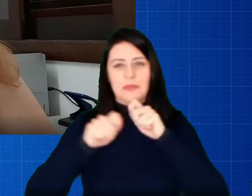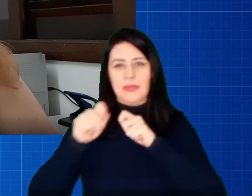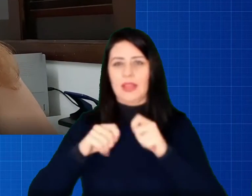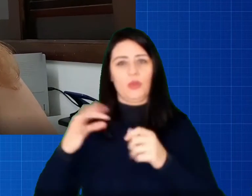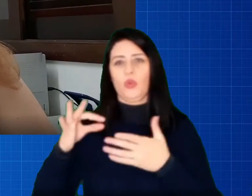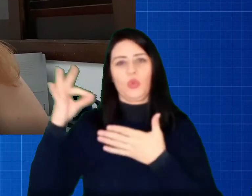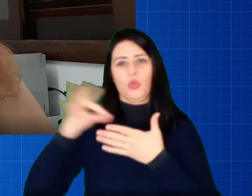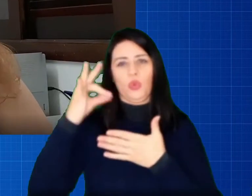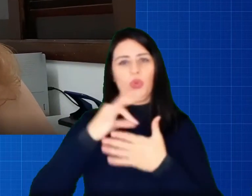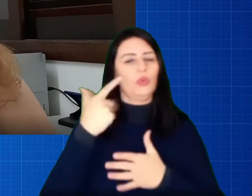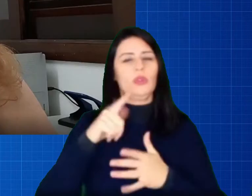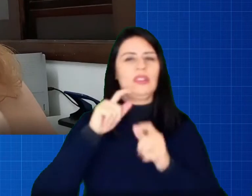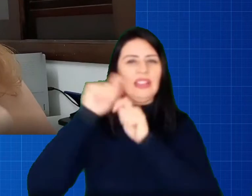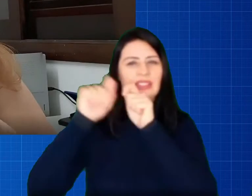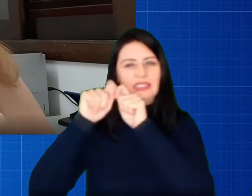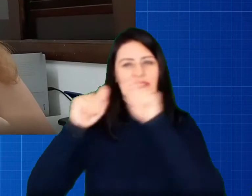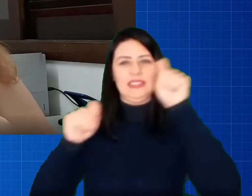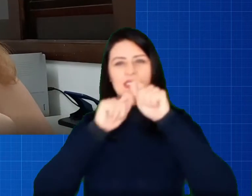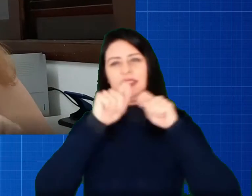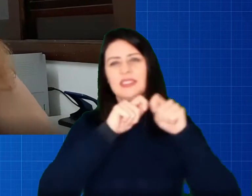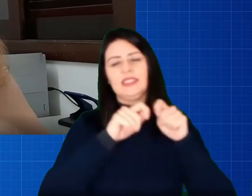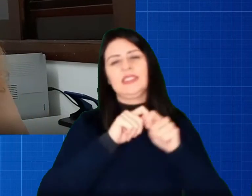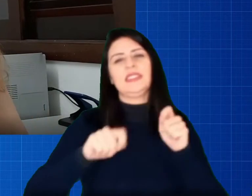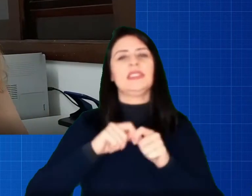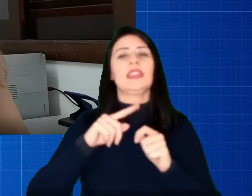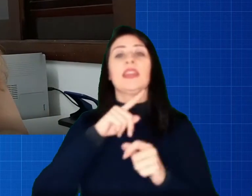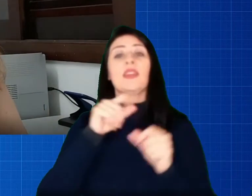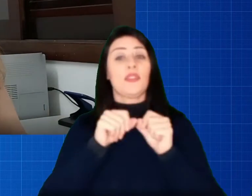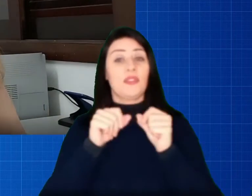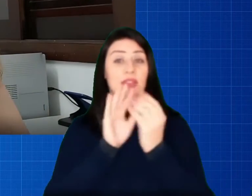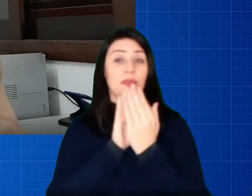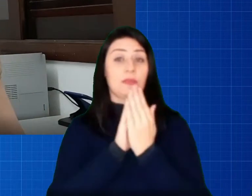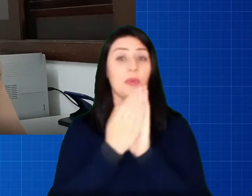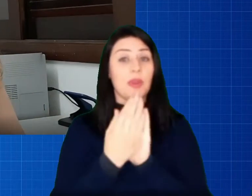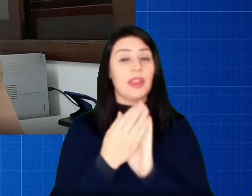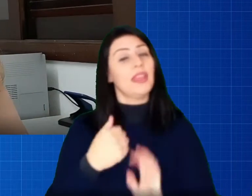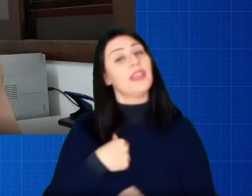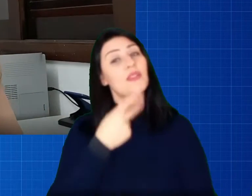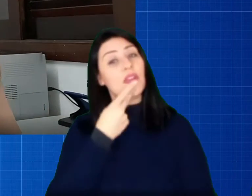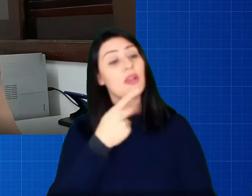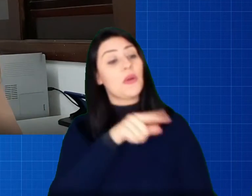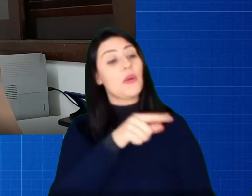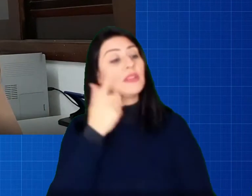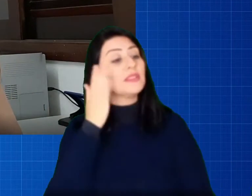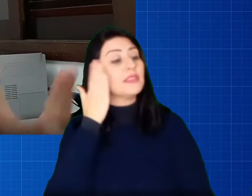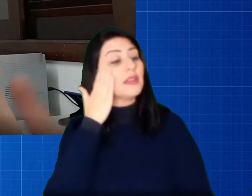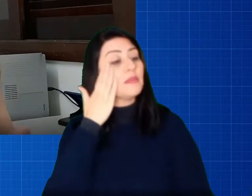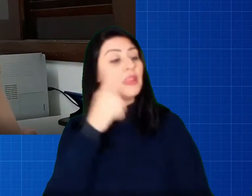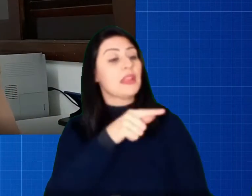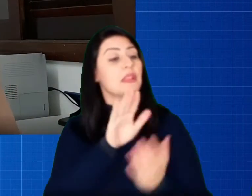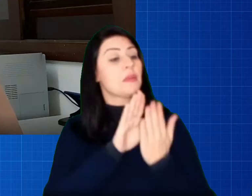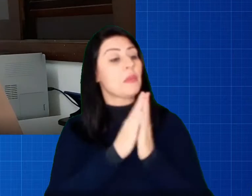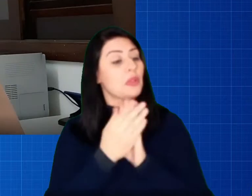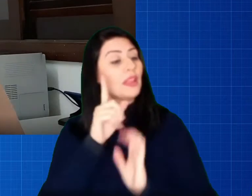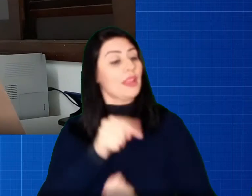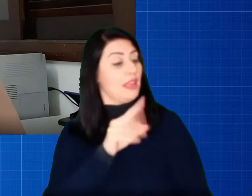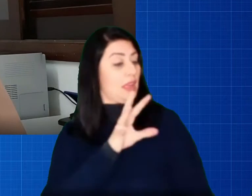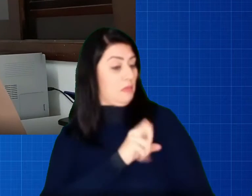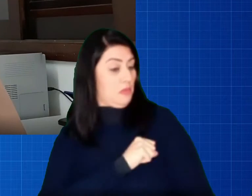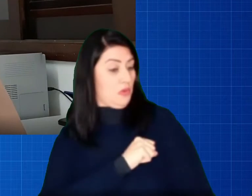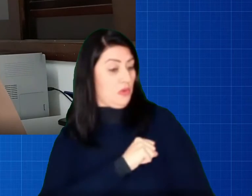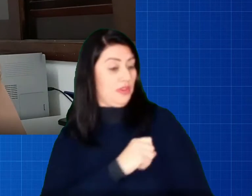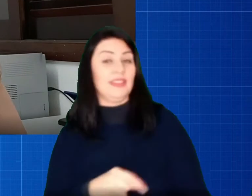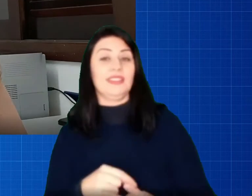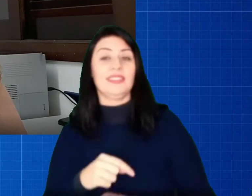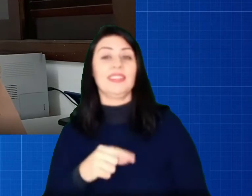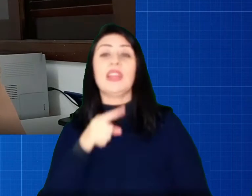tem os trapinhos e a gente faz, ela é só feito nozinho, ela não é costurada, ela é só feito nozinho. E a gente constrói essa boneca. Daí eu